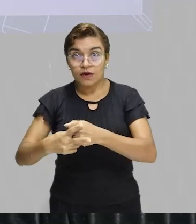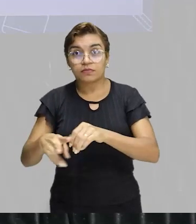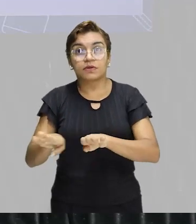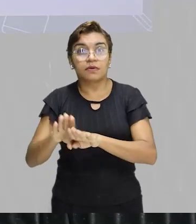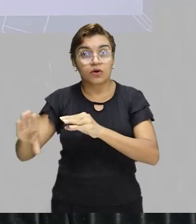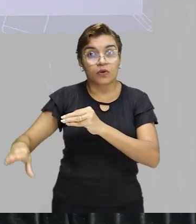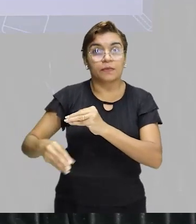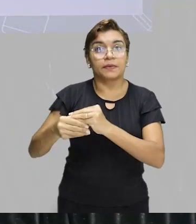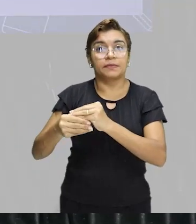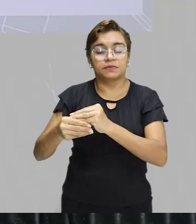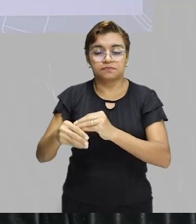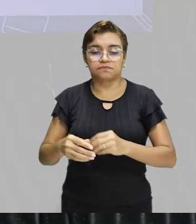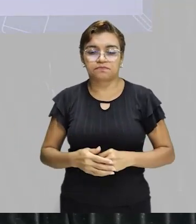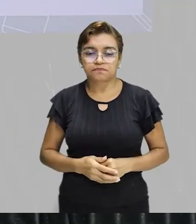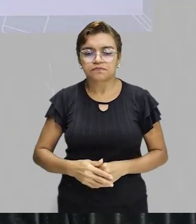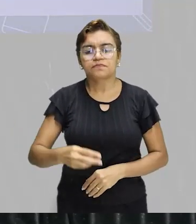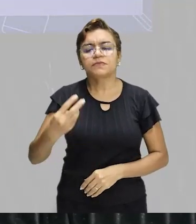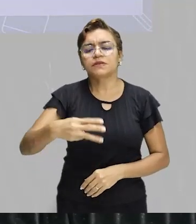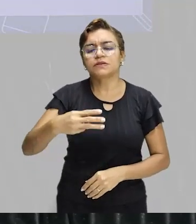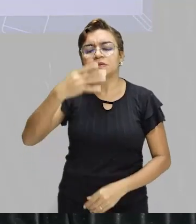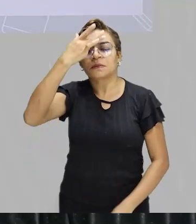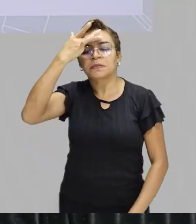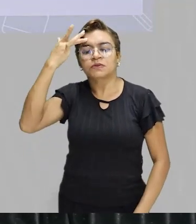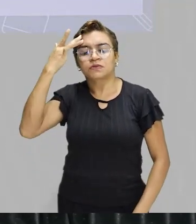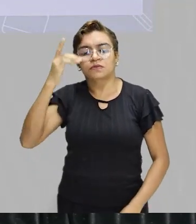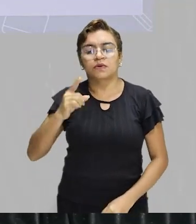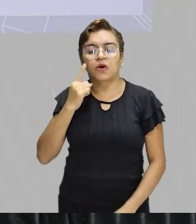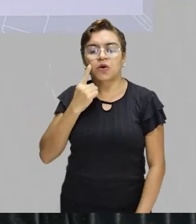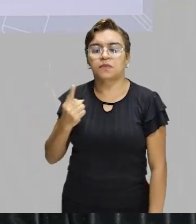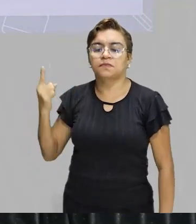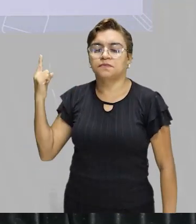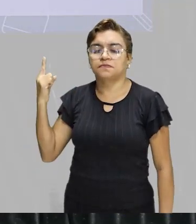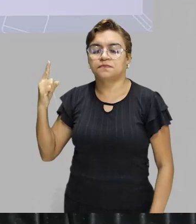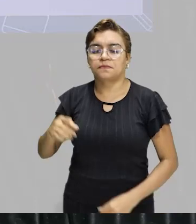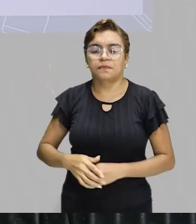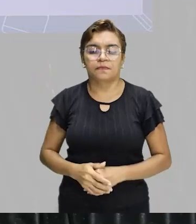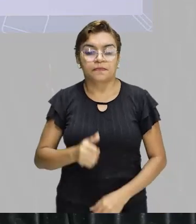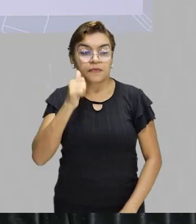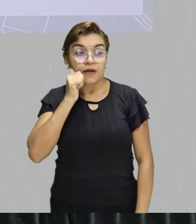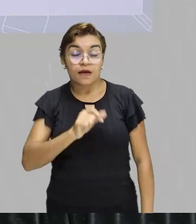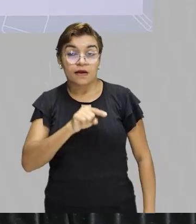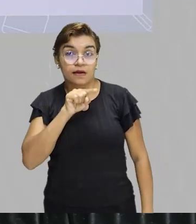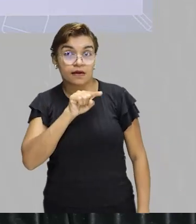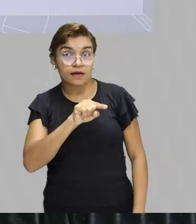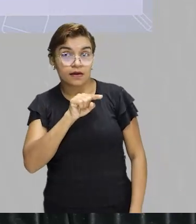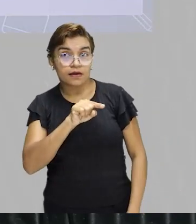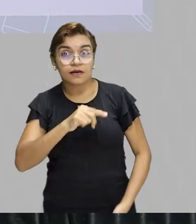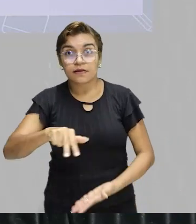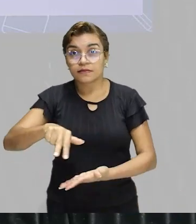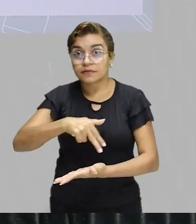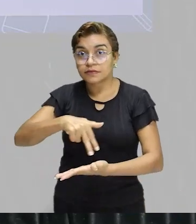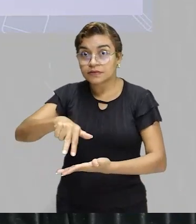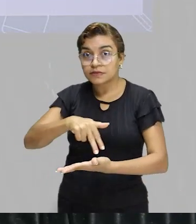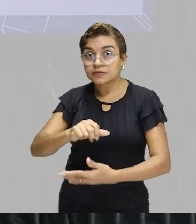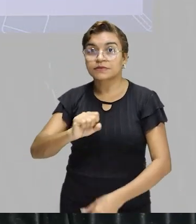pessoa, she dances reggae. Ela dança reggae. Nesse exemplo, eu tenho